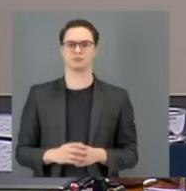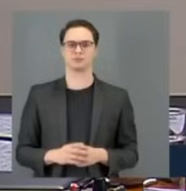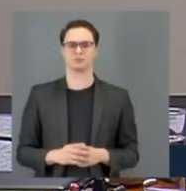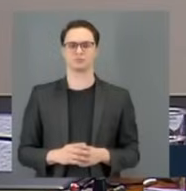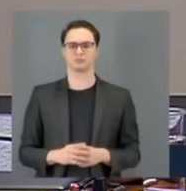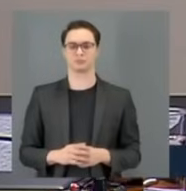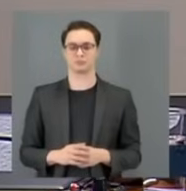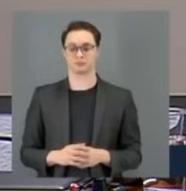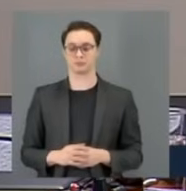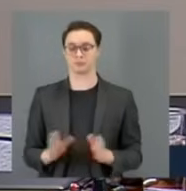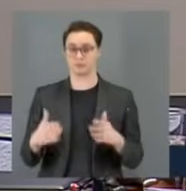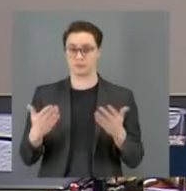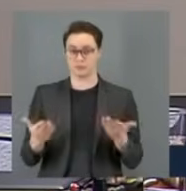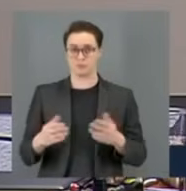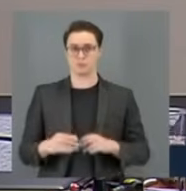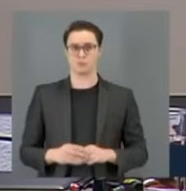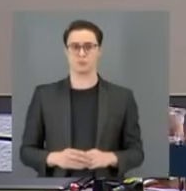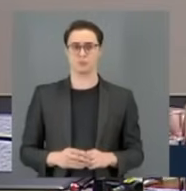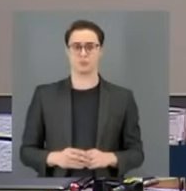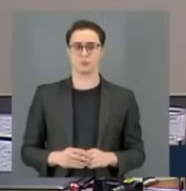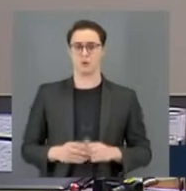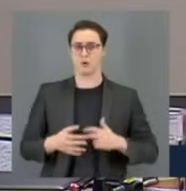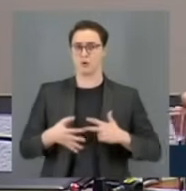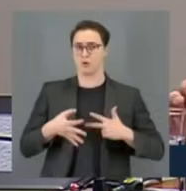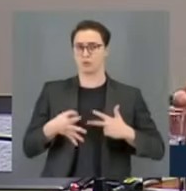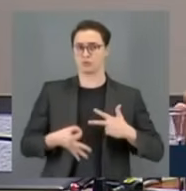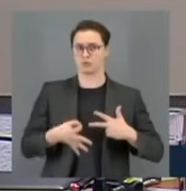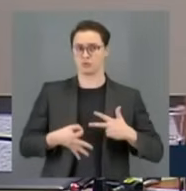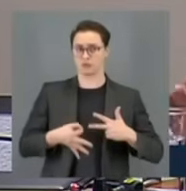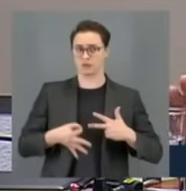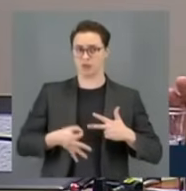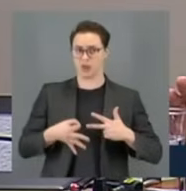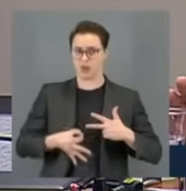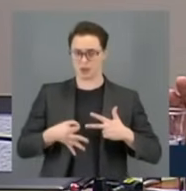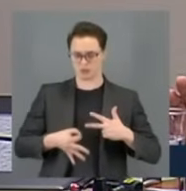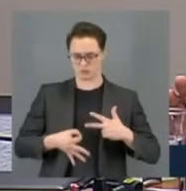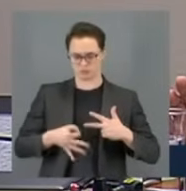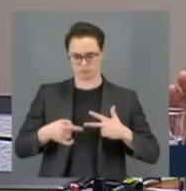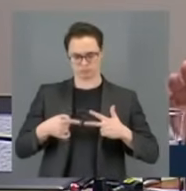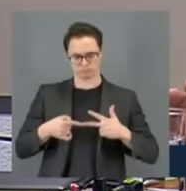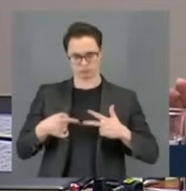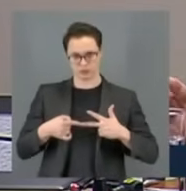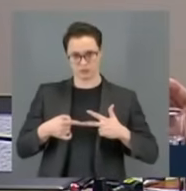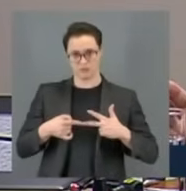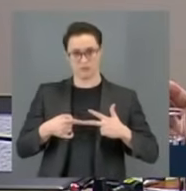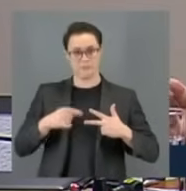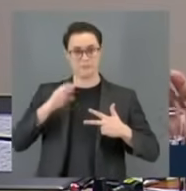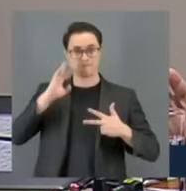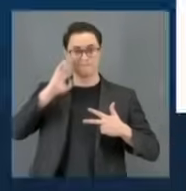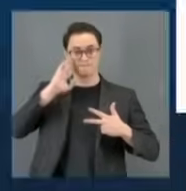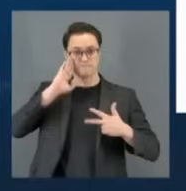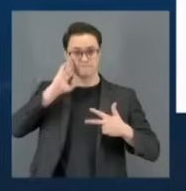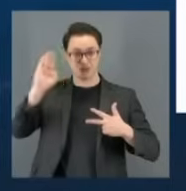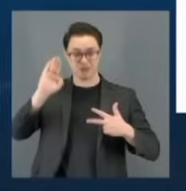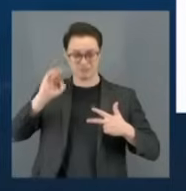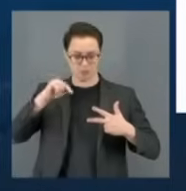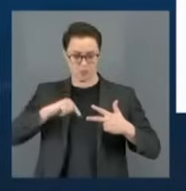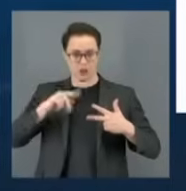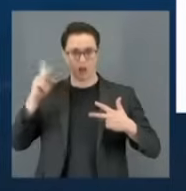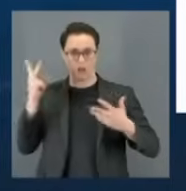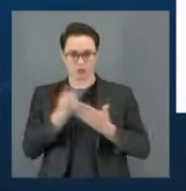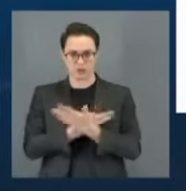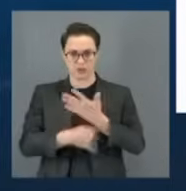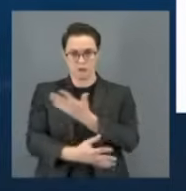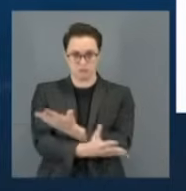Por parte do Judiciário, que é definitivamente o principal foco de censura